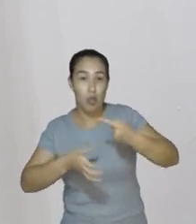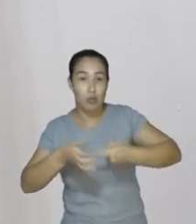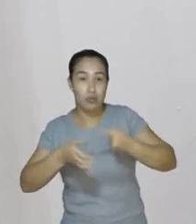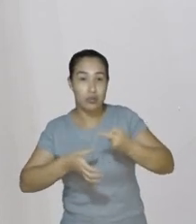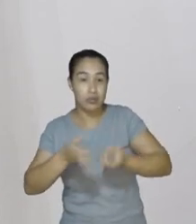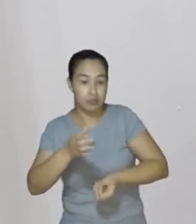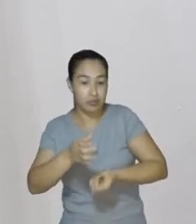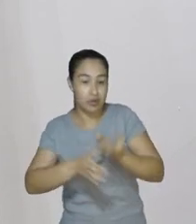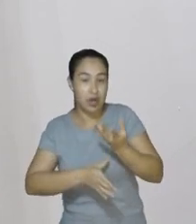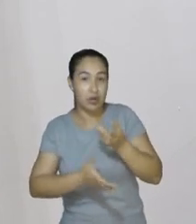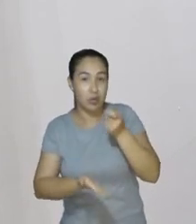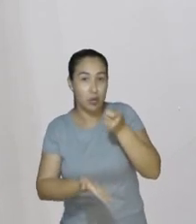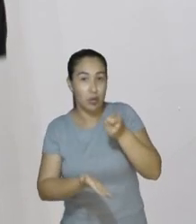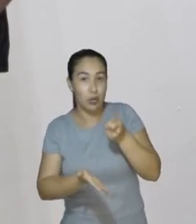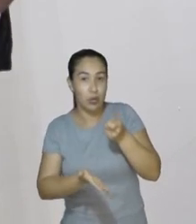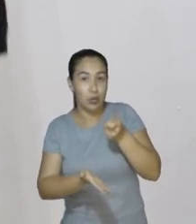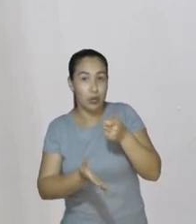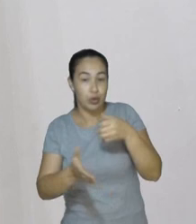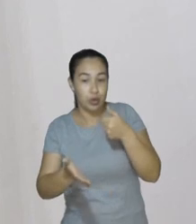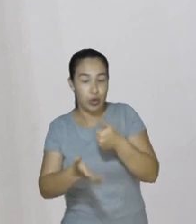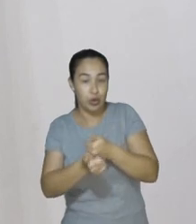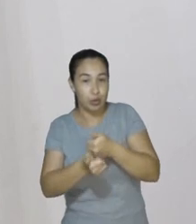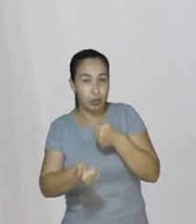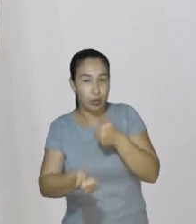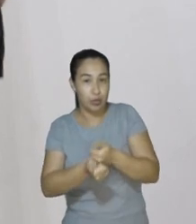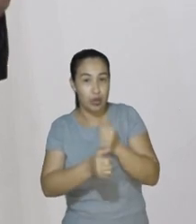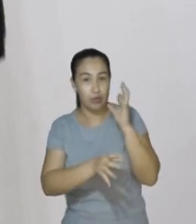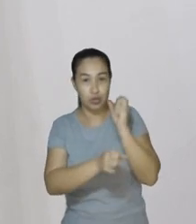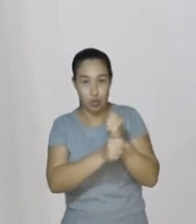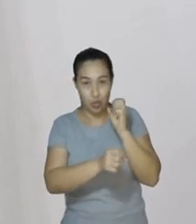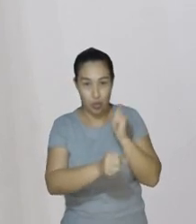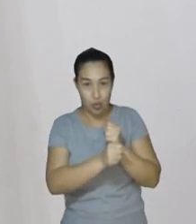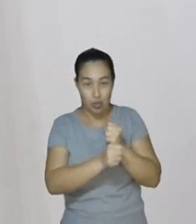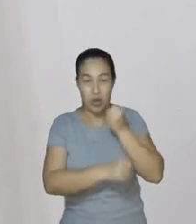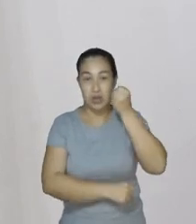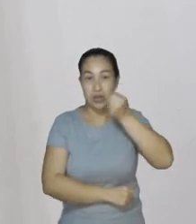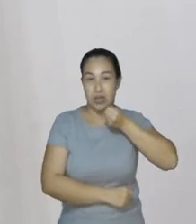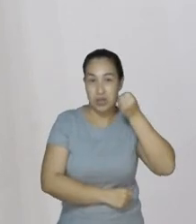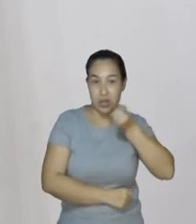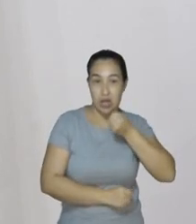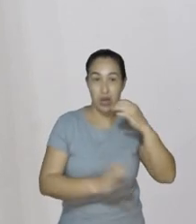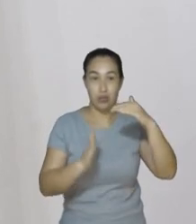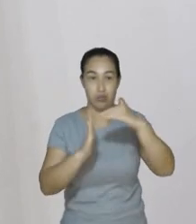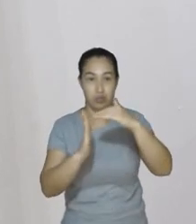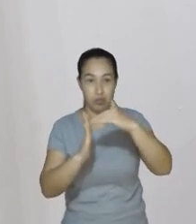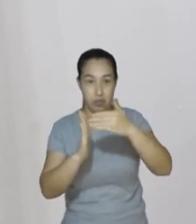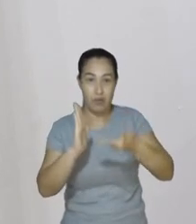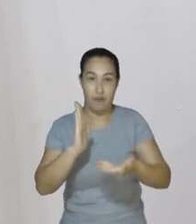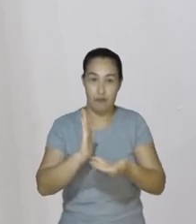Contas, pelo Senado, pela Câmara Federal, pela a